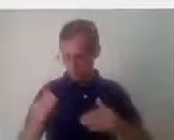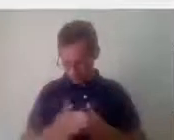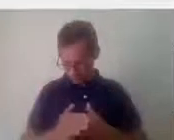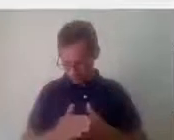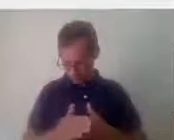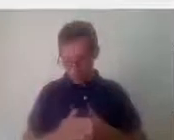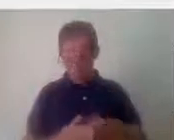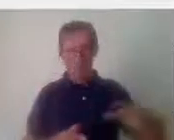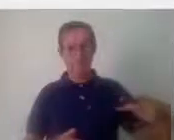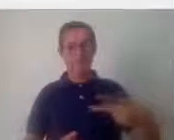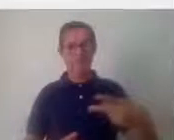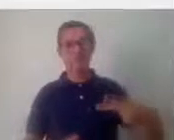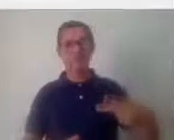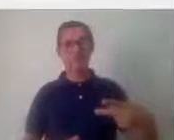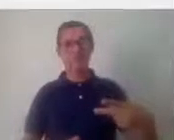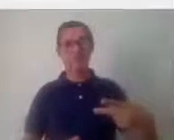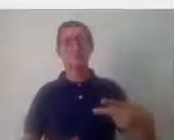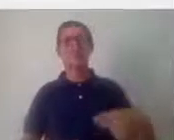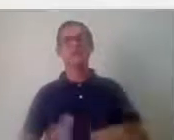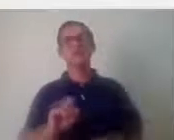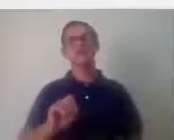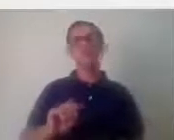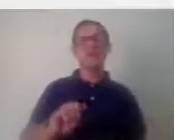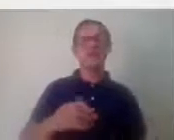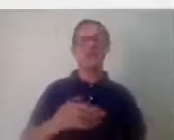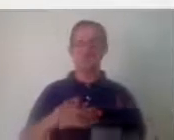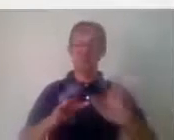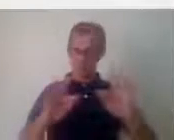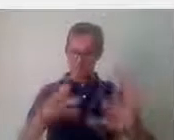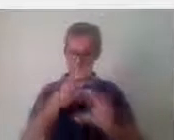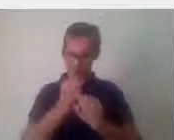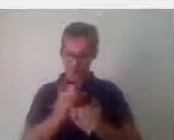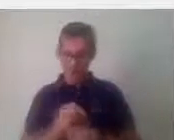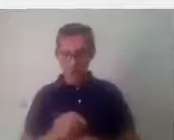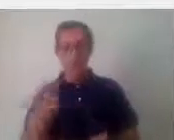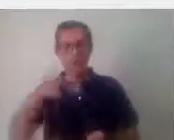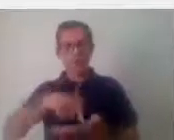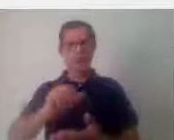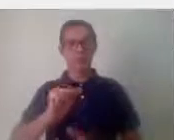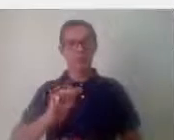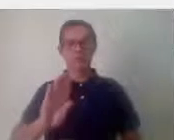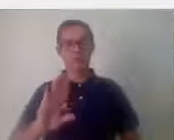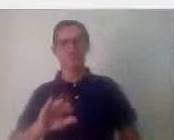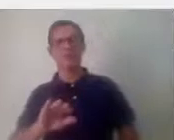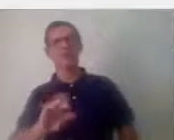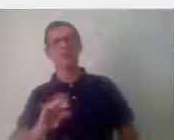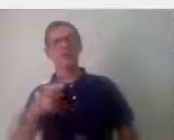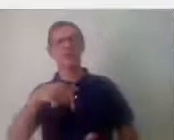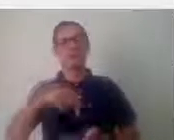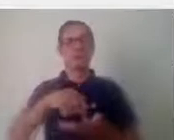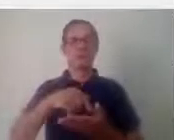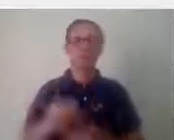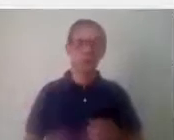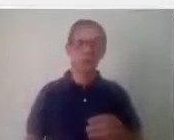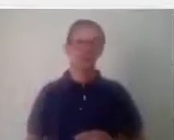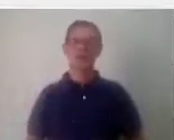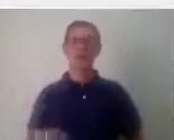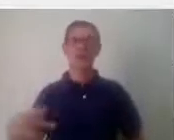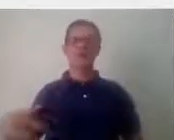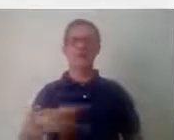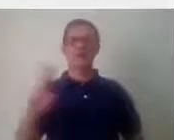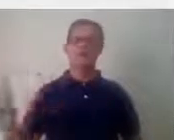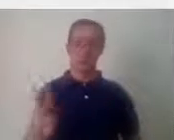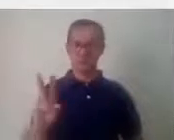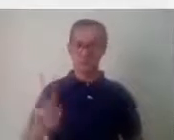ser menores do que a minha função calculada no ponto AB. Isso daí é um ponto de máximo